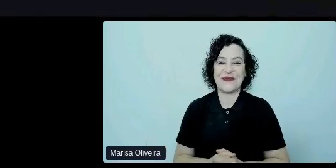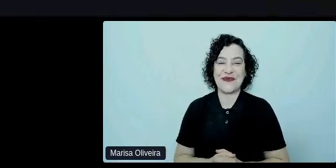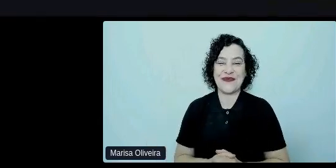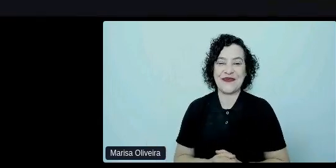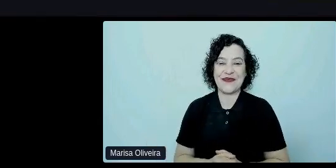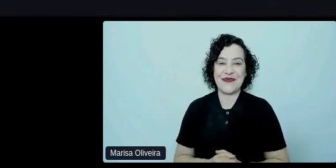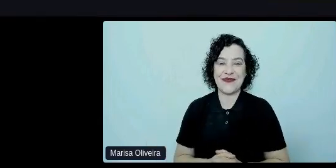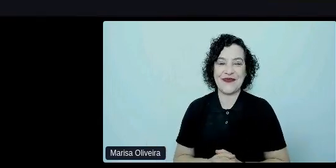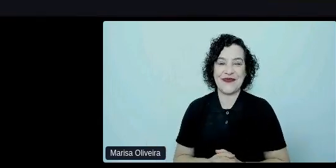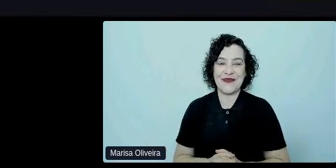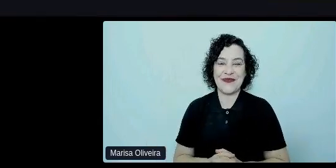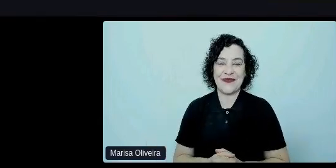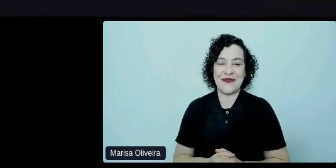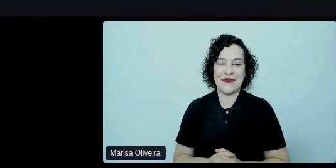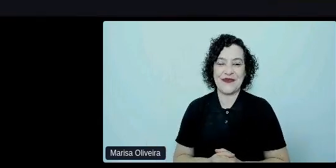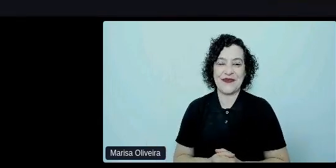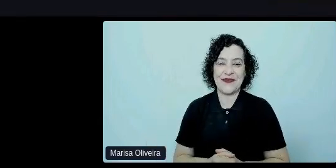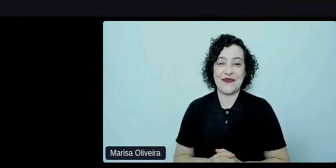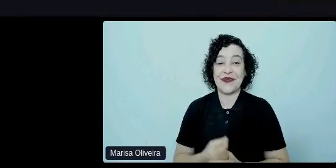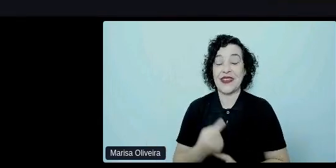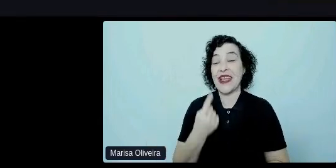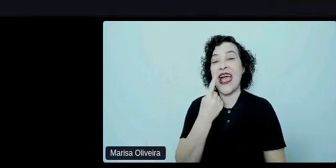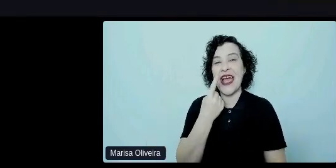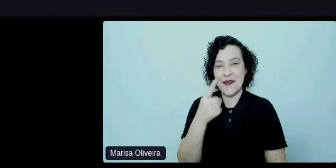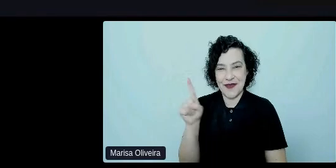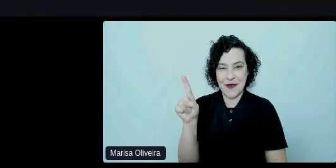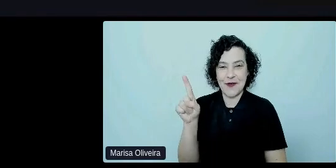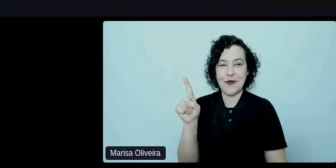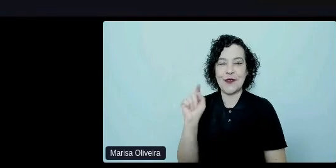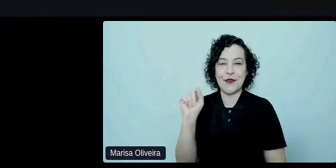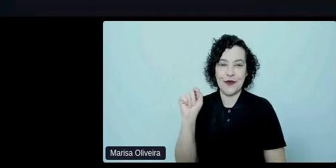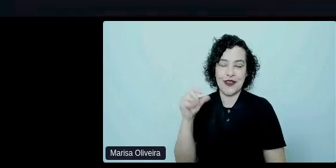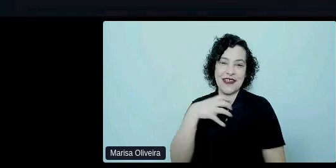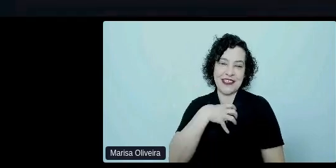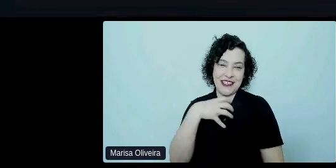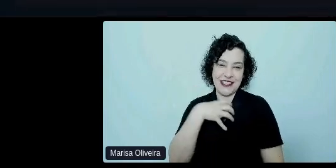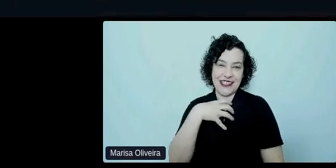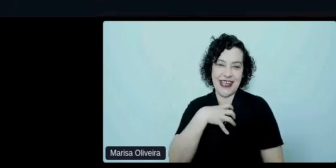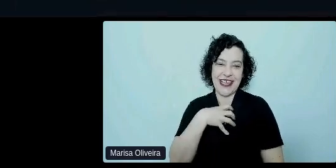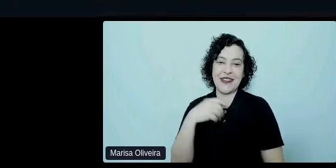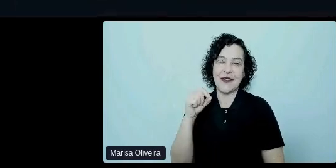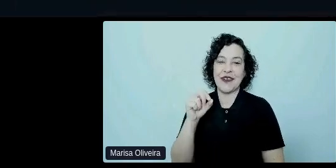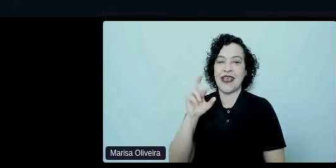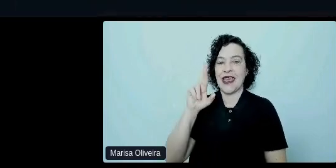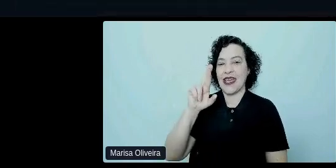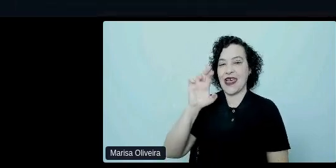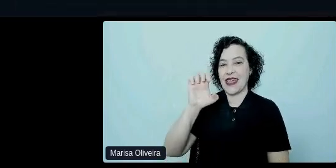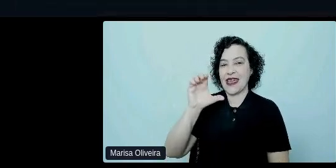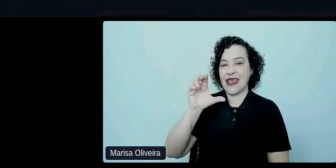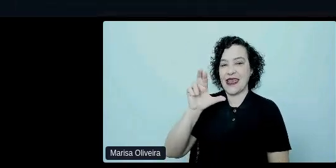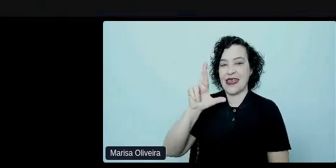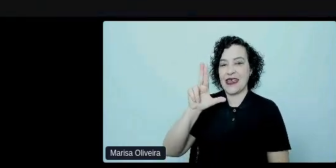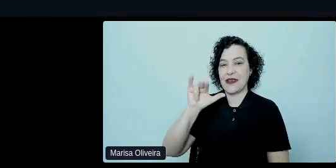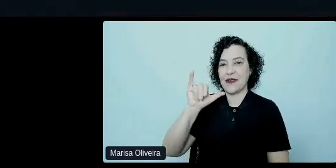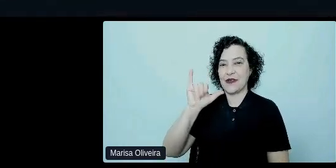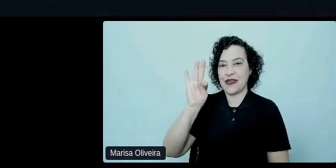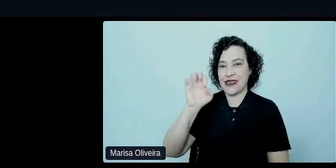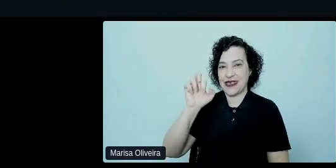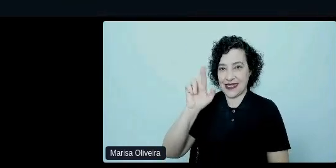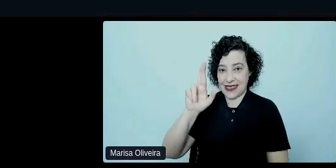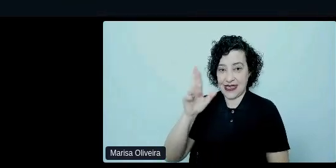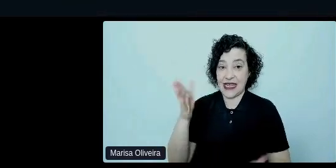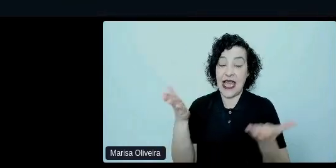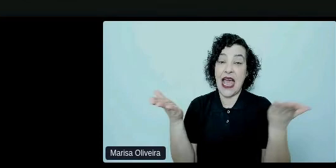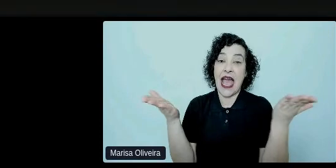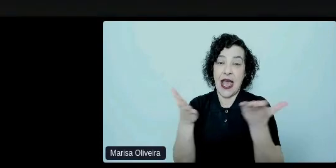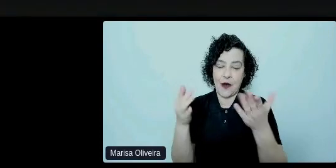E aí, a última Nivea é a Nivea Tech Recruiter. Então, aqui eu quero trazer 3